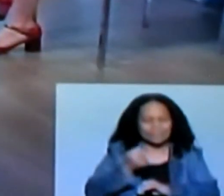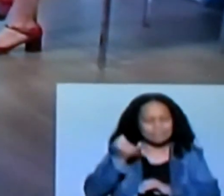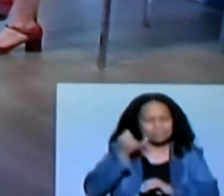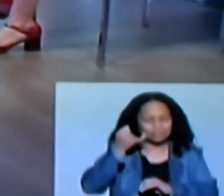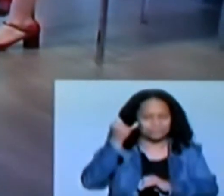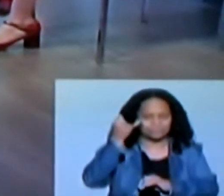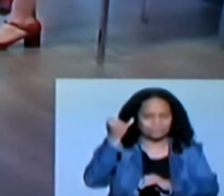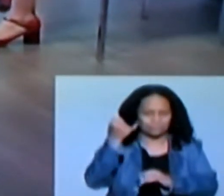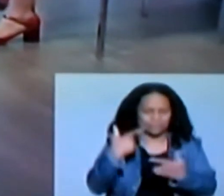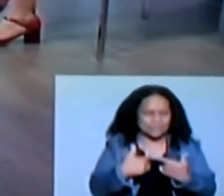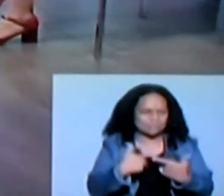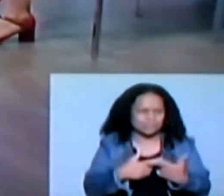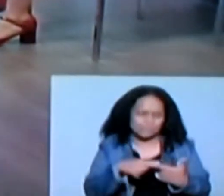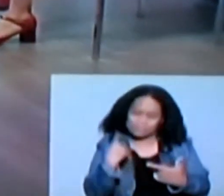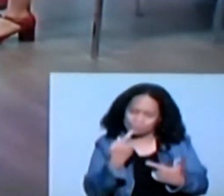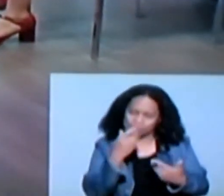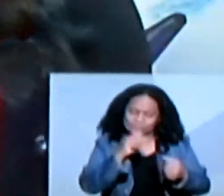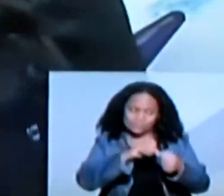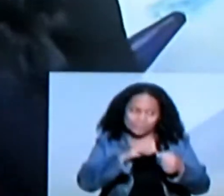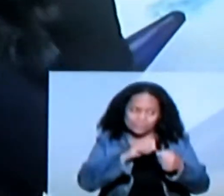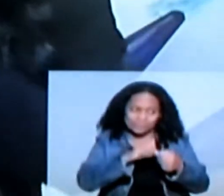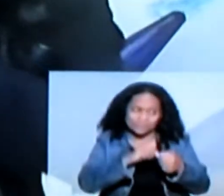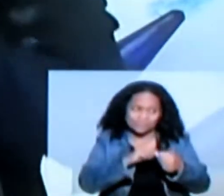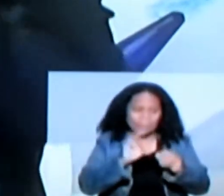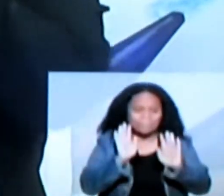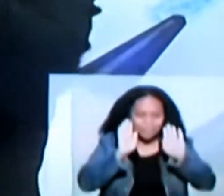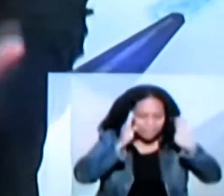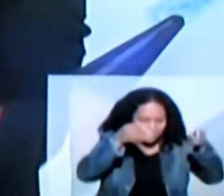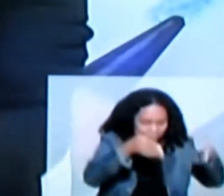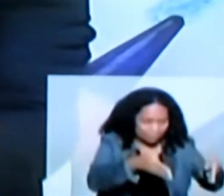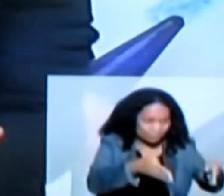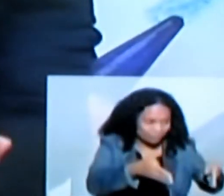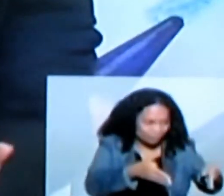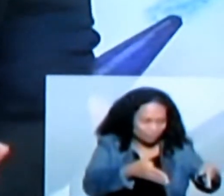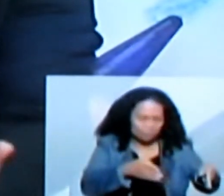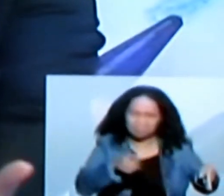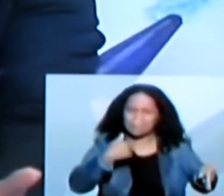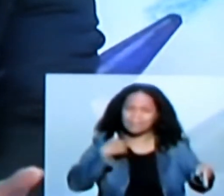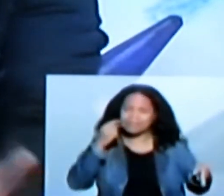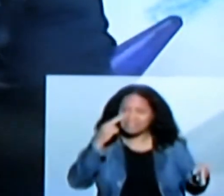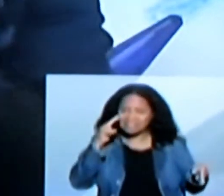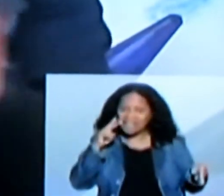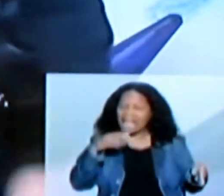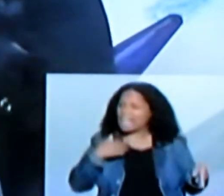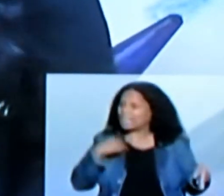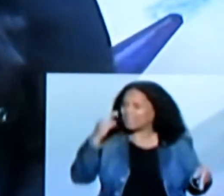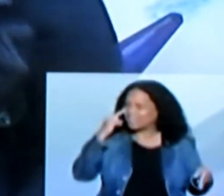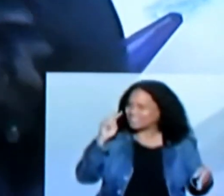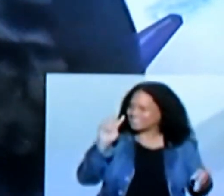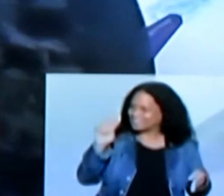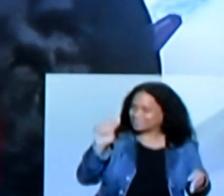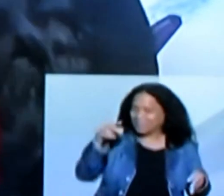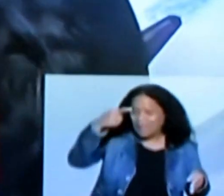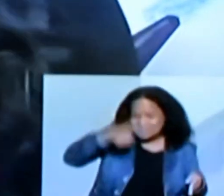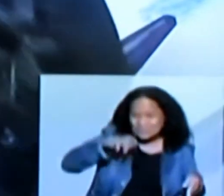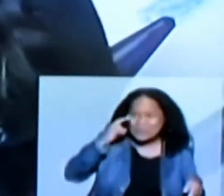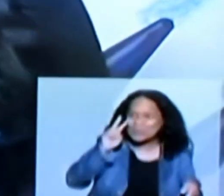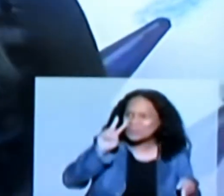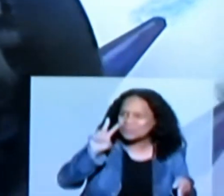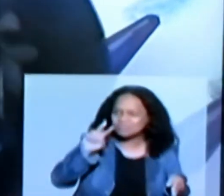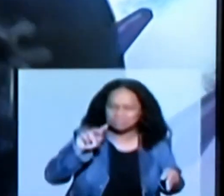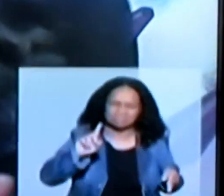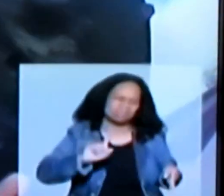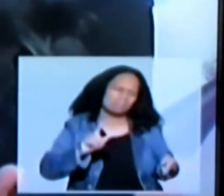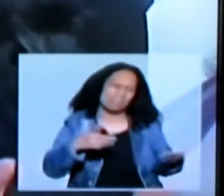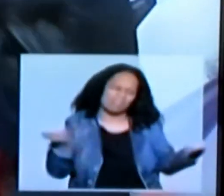importantes, é muito importante, gente. Porque a gente acaba fazendo o nosso trabalho pra nossa audiência, sim, não é isso? Não é pra gente ficar lá, ah, eu tô me vendo, ah,